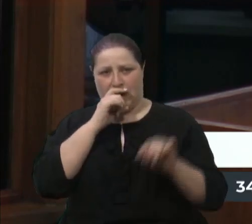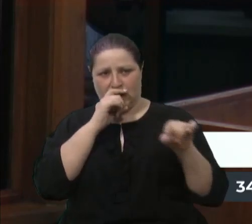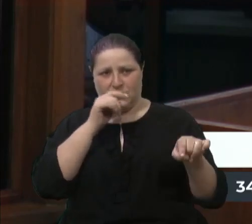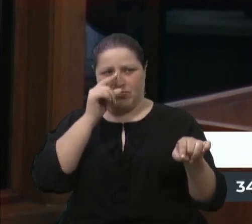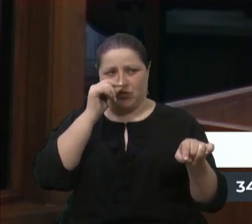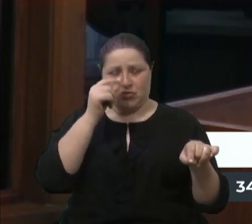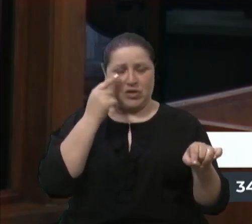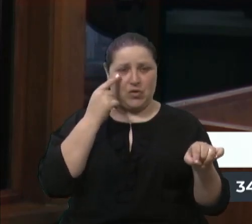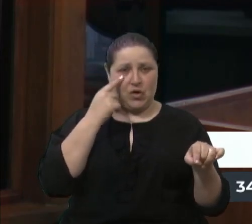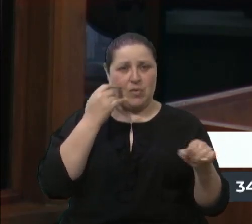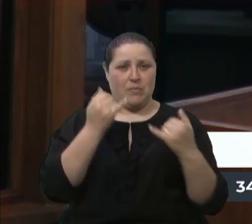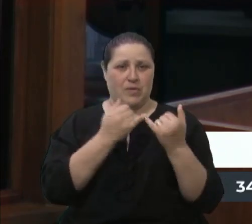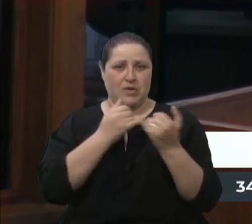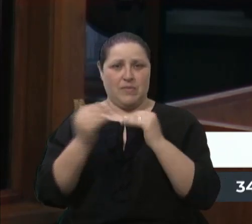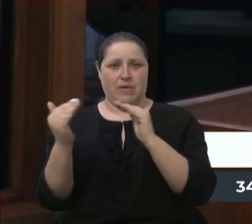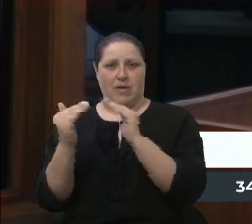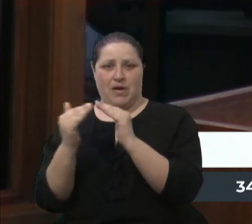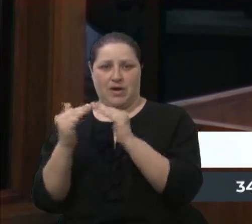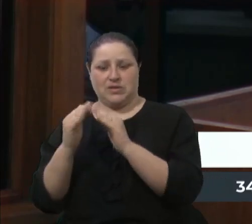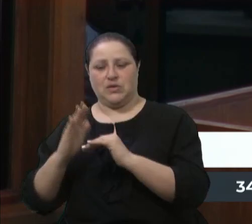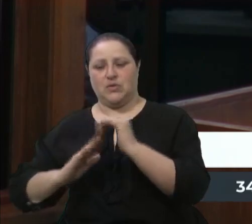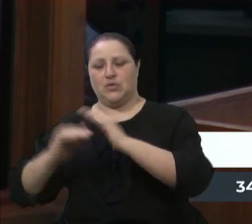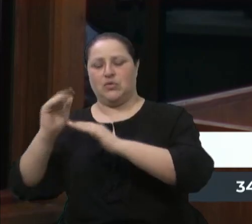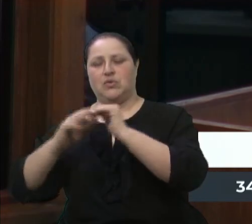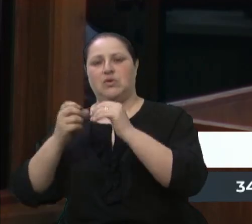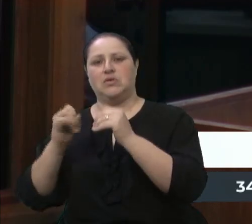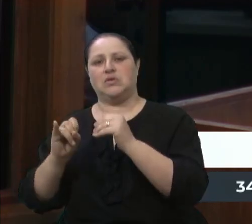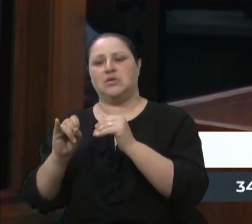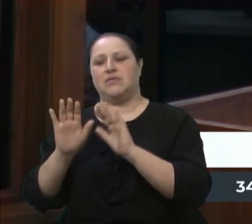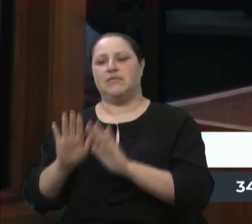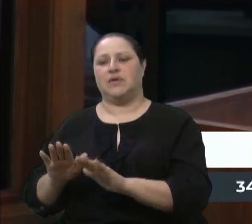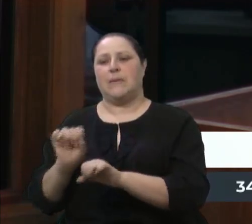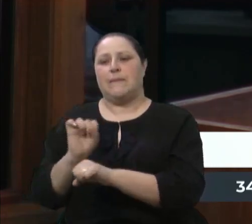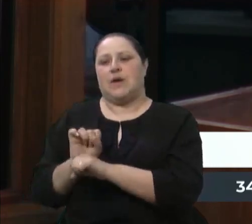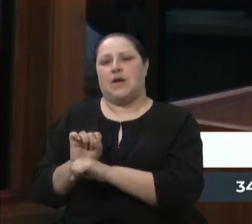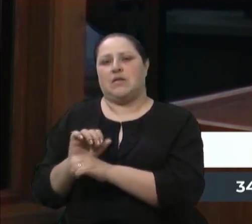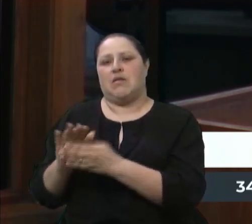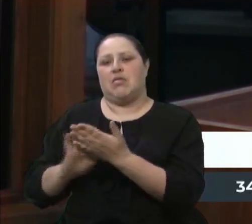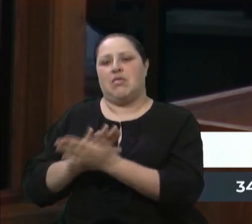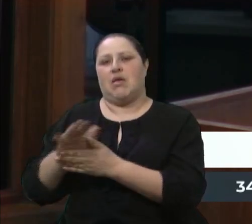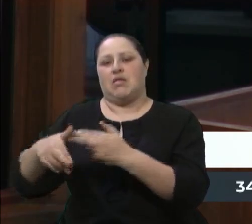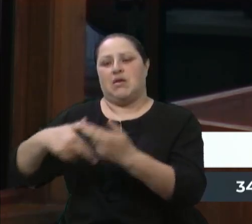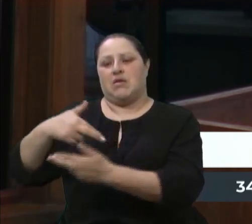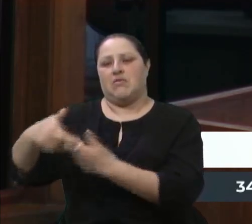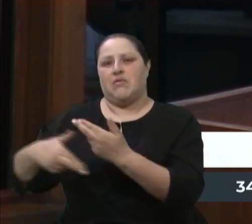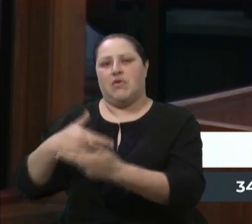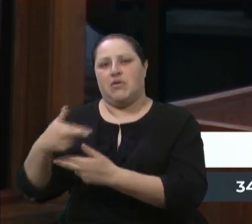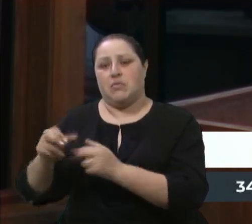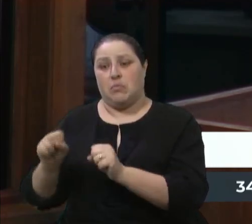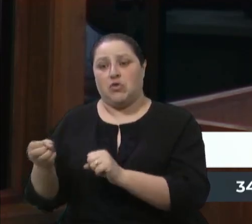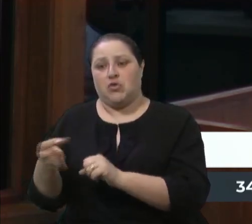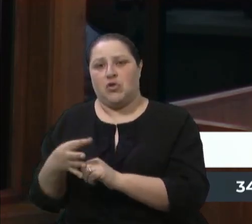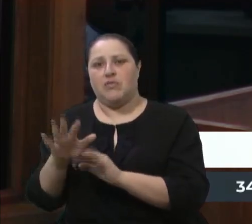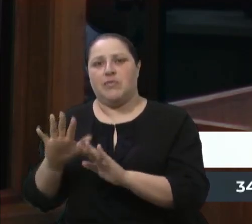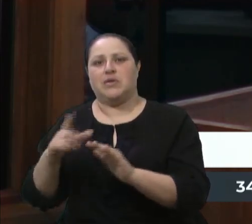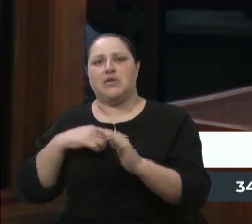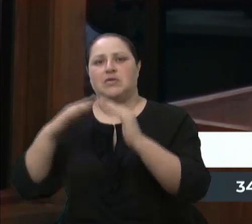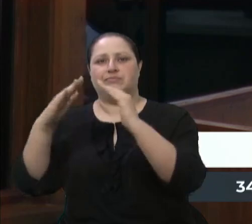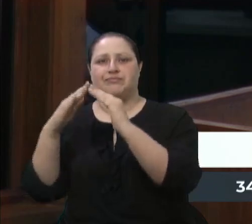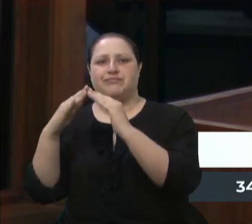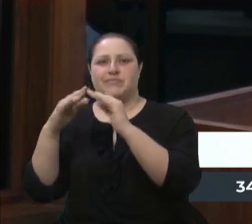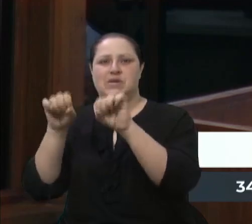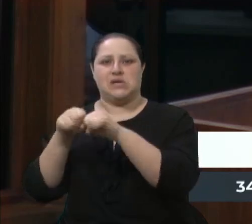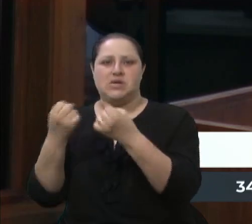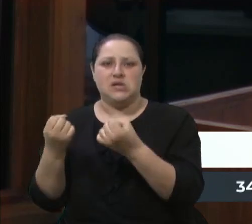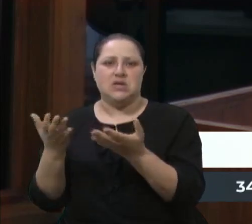reformar ela, pode ser nova, mas tu deixar ela 5 anos parada, sem fazer nada, quebra a telha, entope